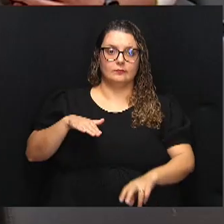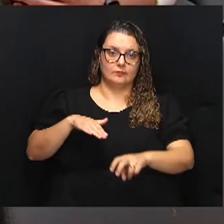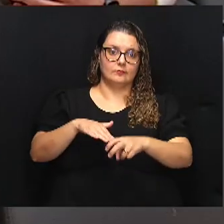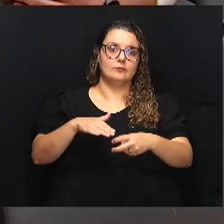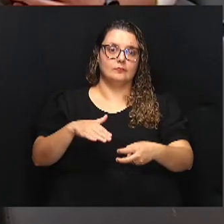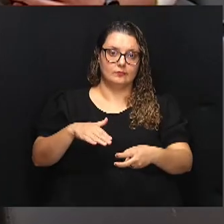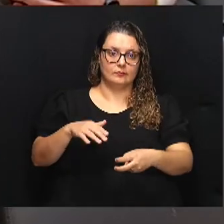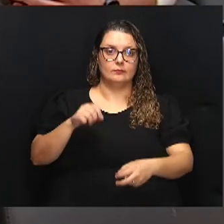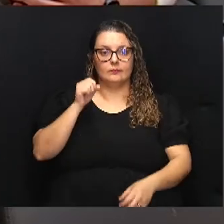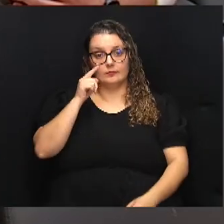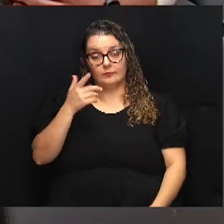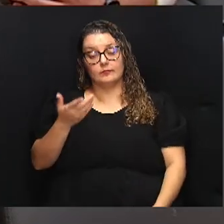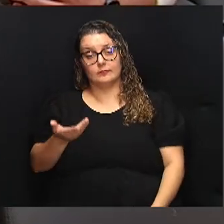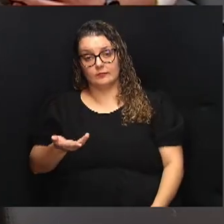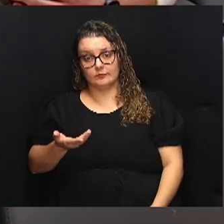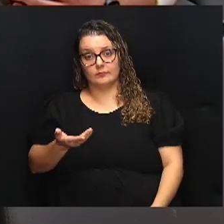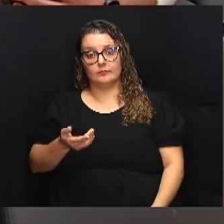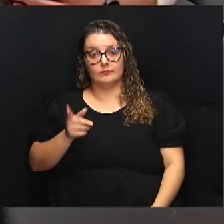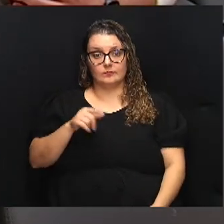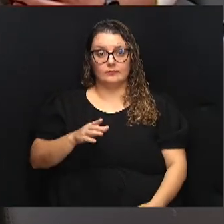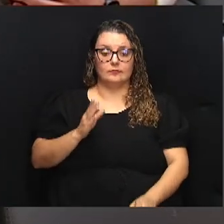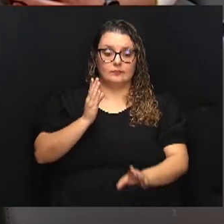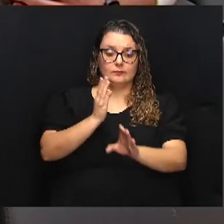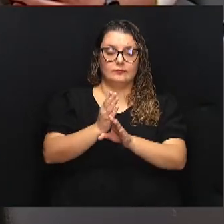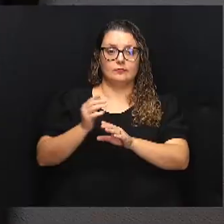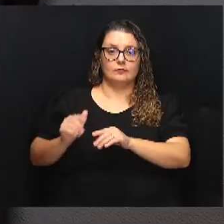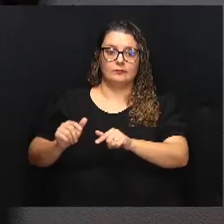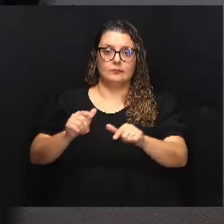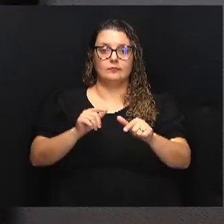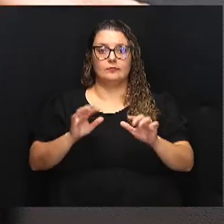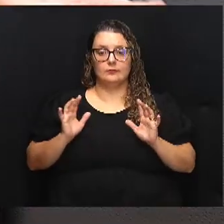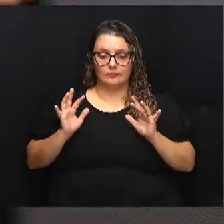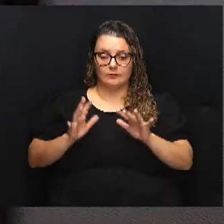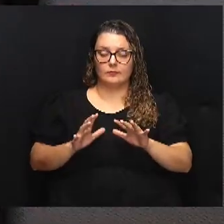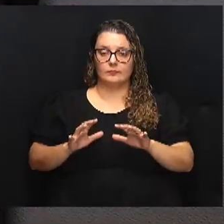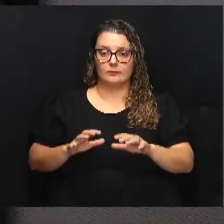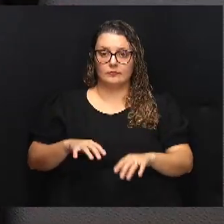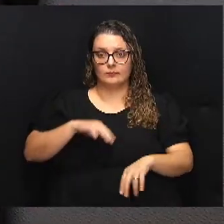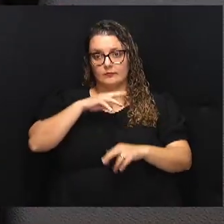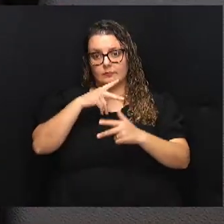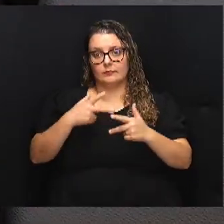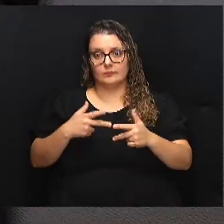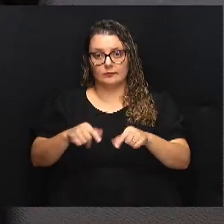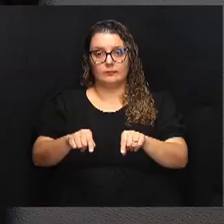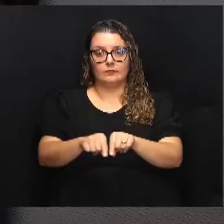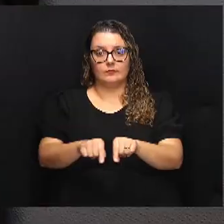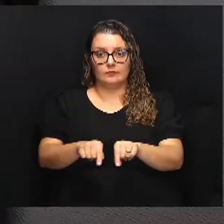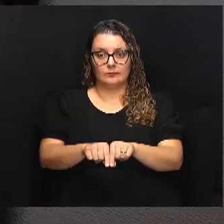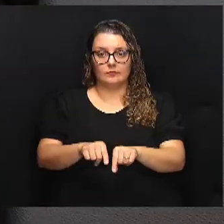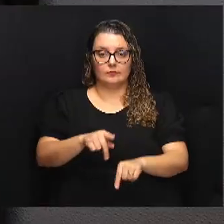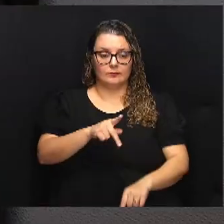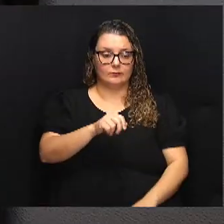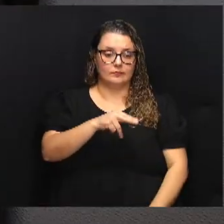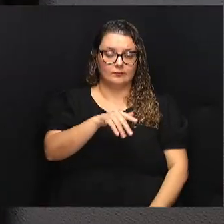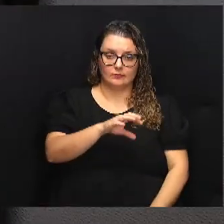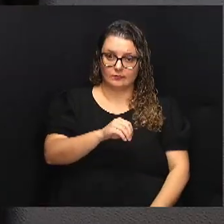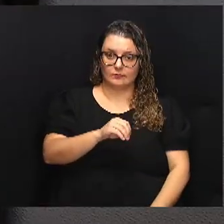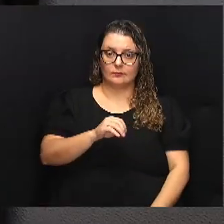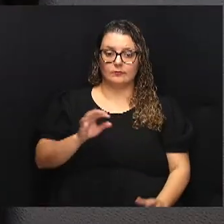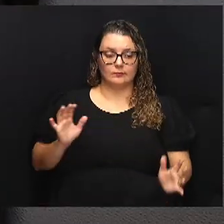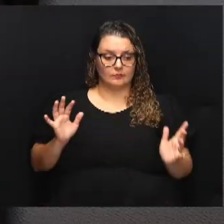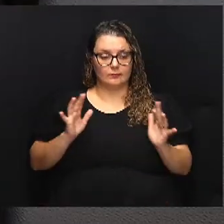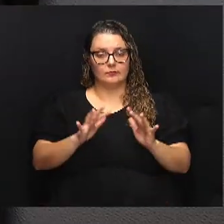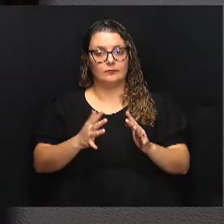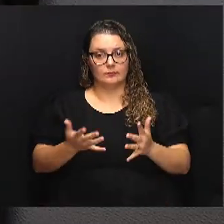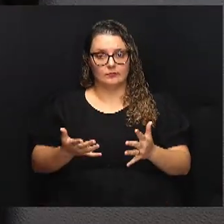um gato, né? Então é para identificar onde tem uma concentração de animais, perto também dos parcãos, né? As pessoas vão lá, então,